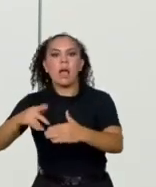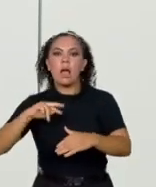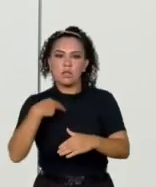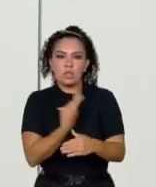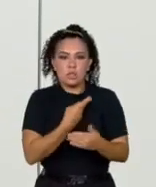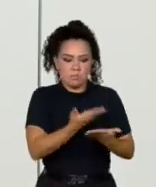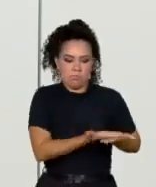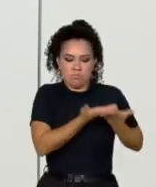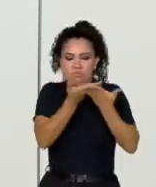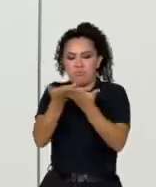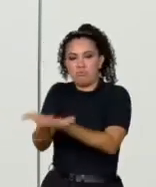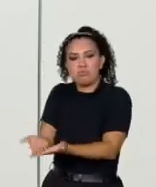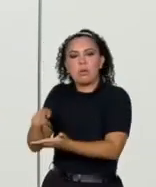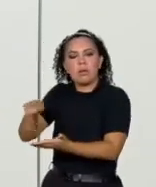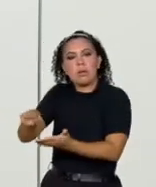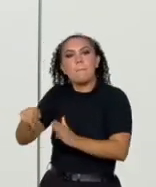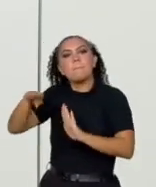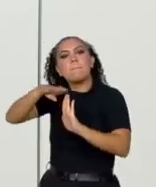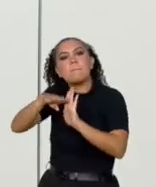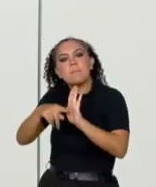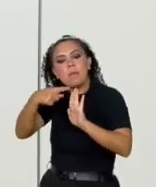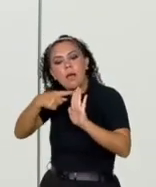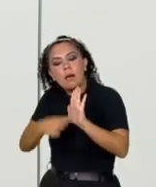nós vamos poder levar ao Congresso Nacional uma solução que nos parece mais promissora.